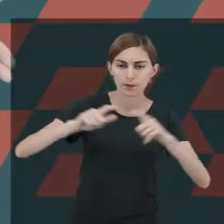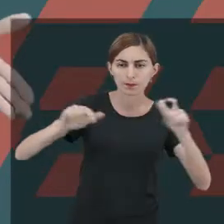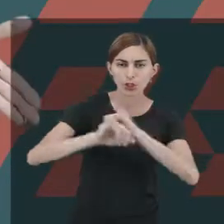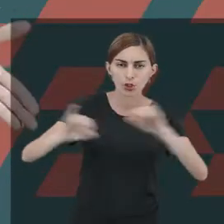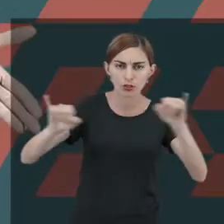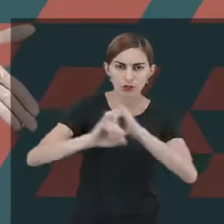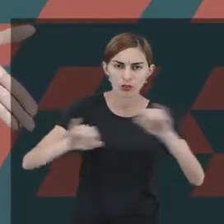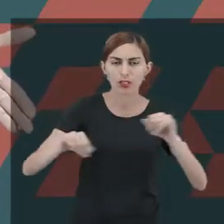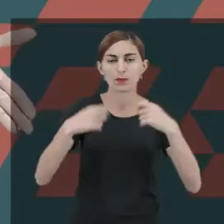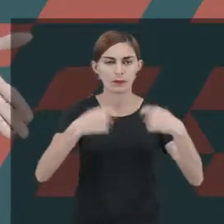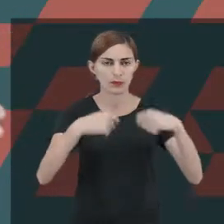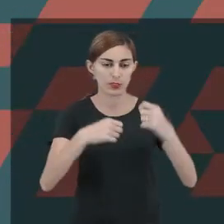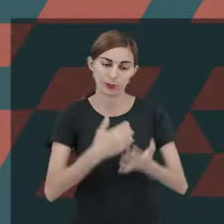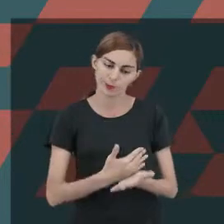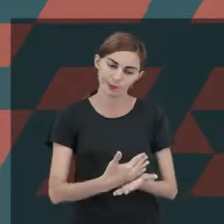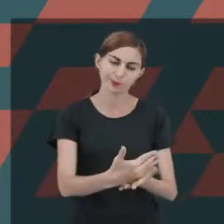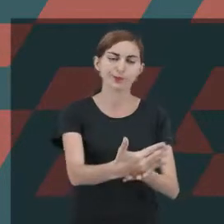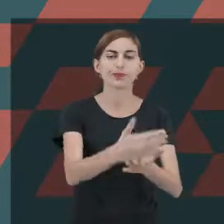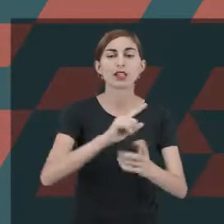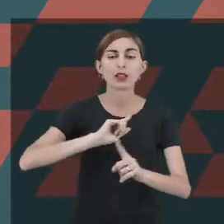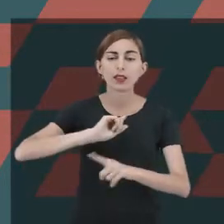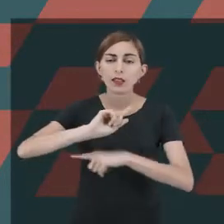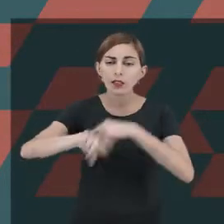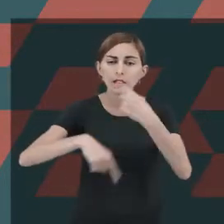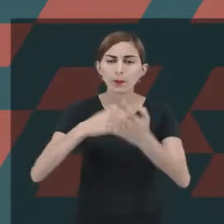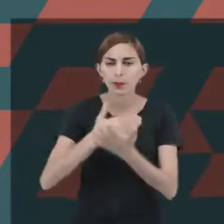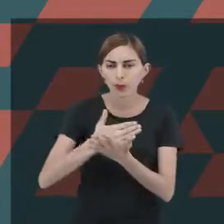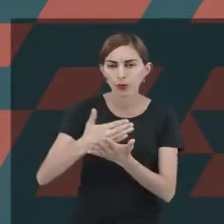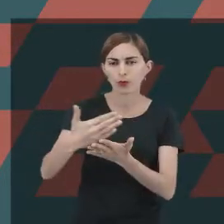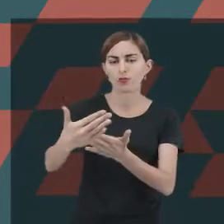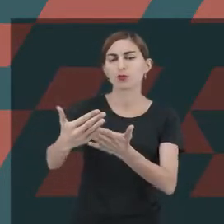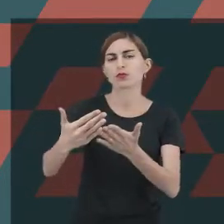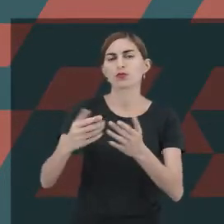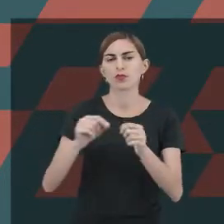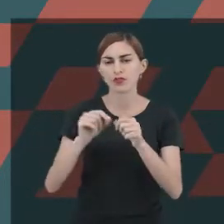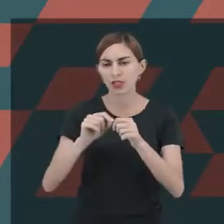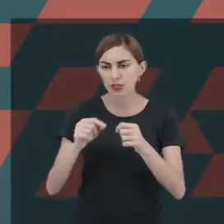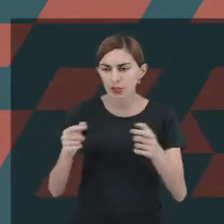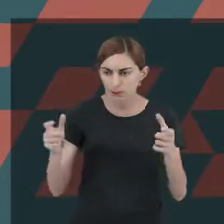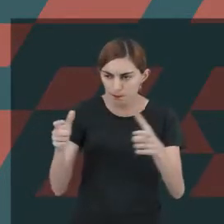mas isso foi necessário na fase inicial. E depois a gente começou a fazer